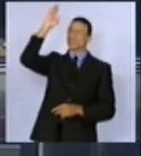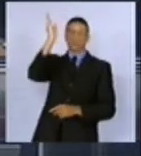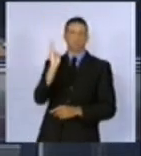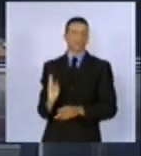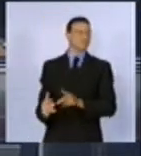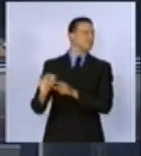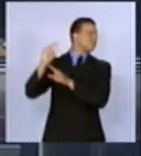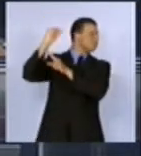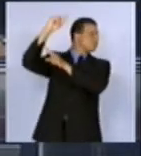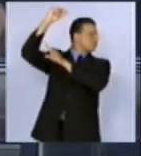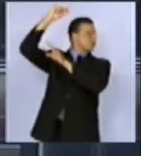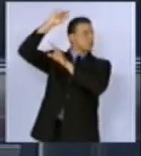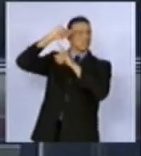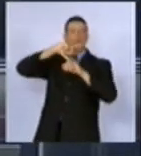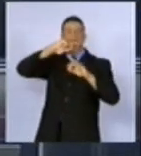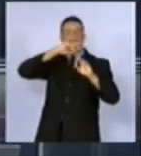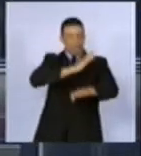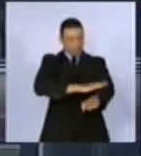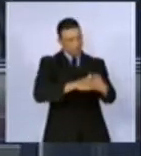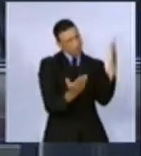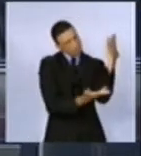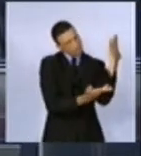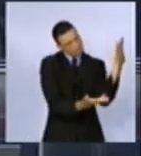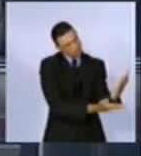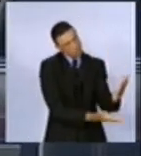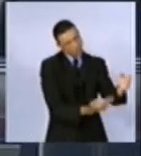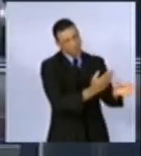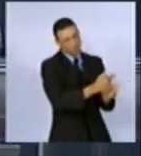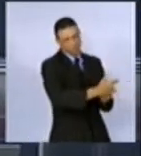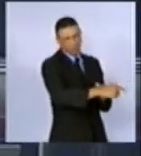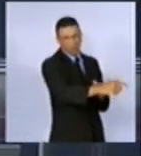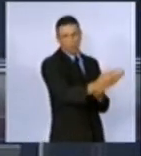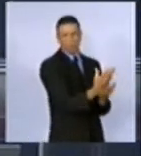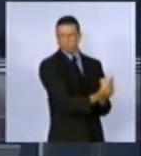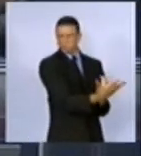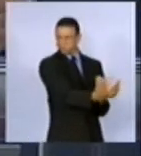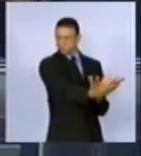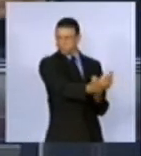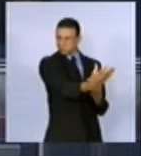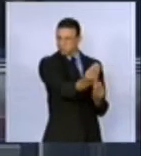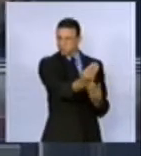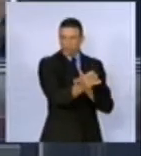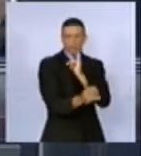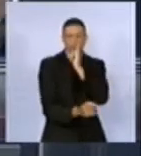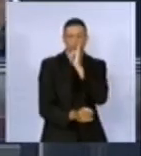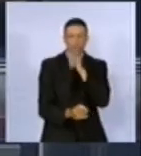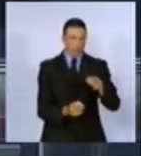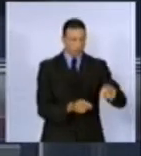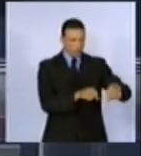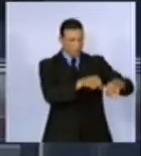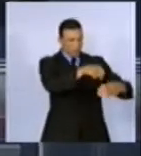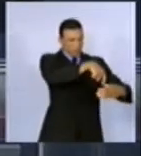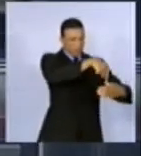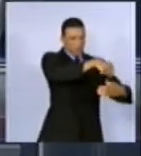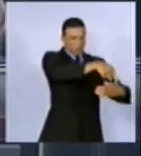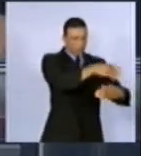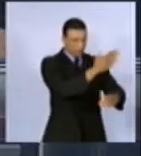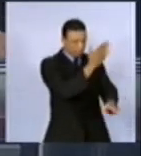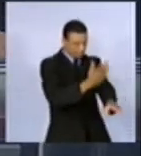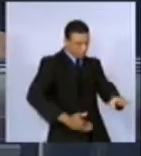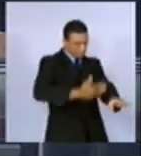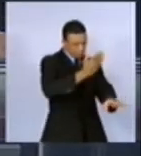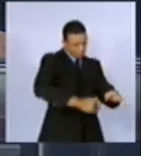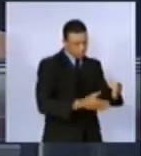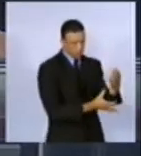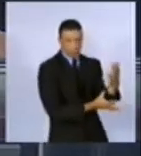Brasil tá e não é em pouca quantidade não a gente só planta cana quando corta cana crua transforma e muda para